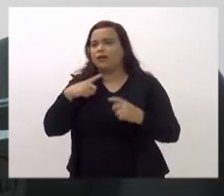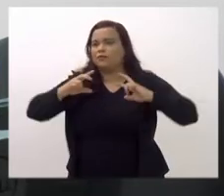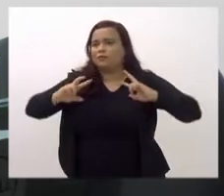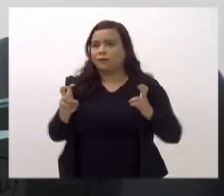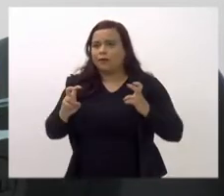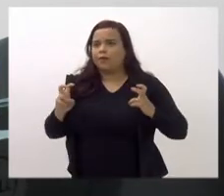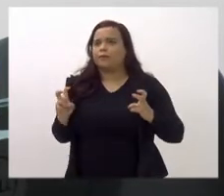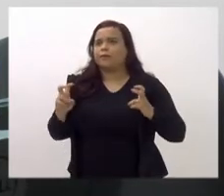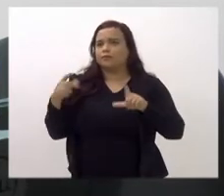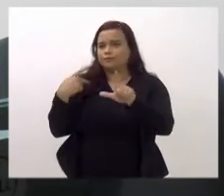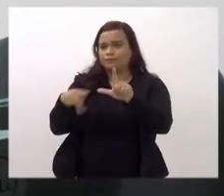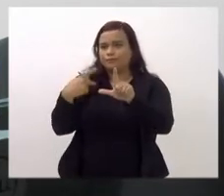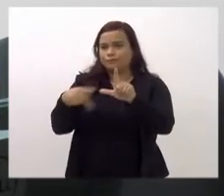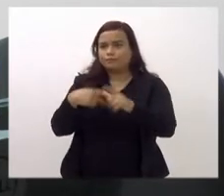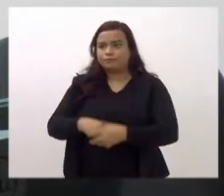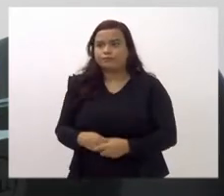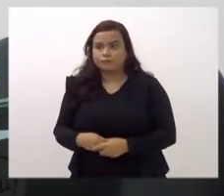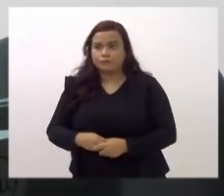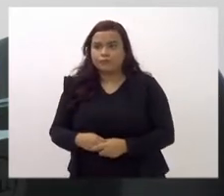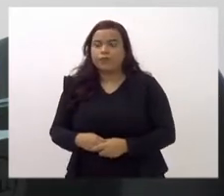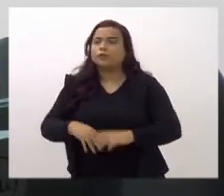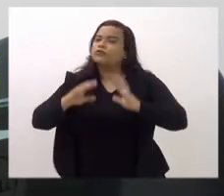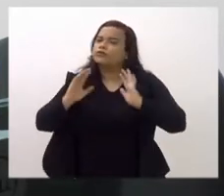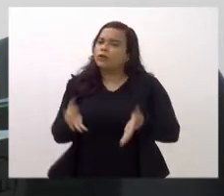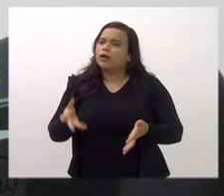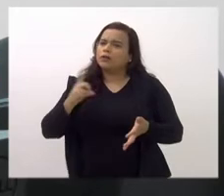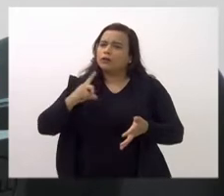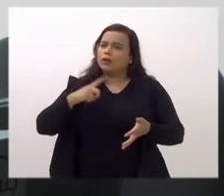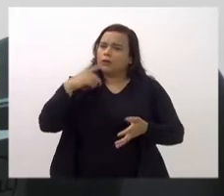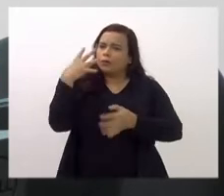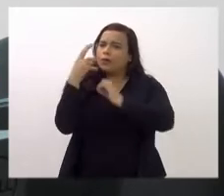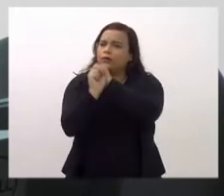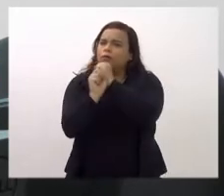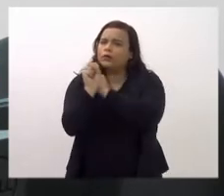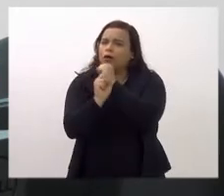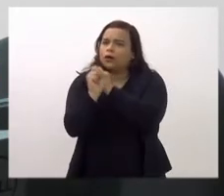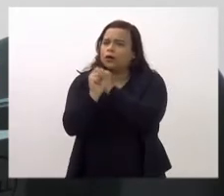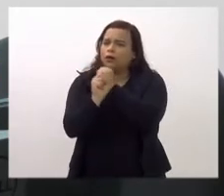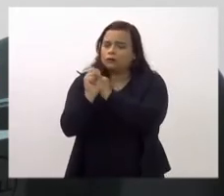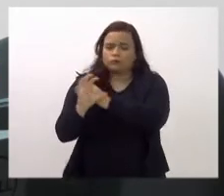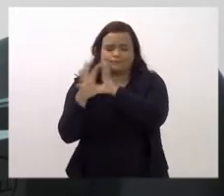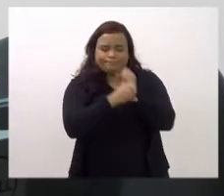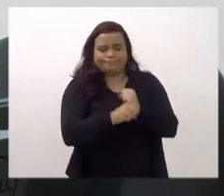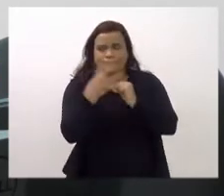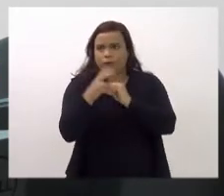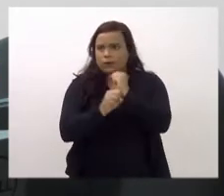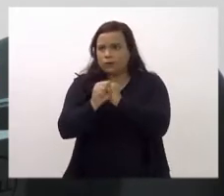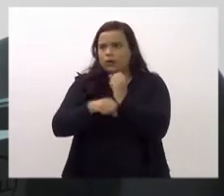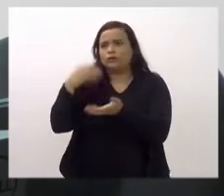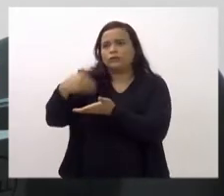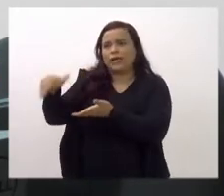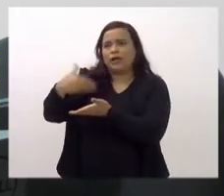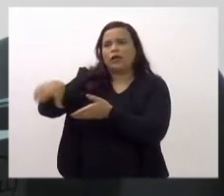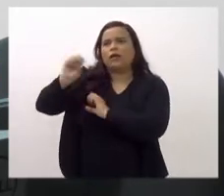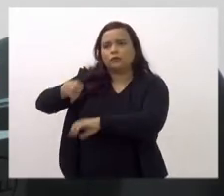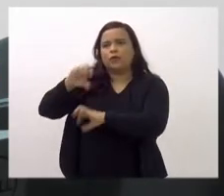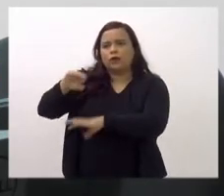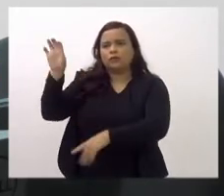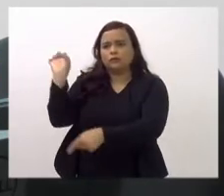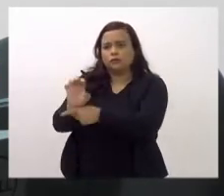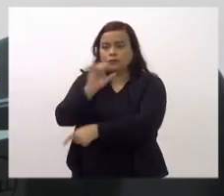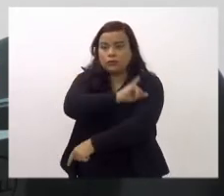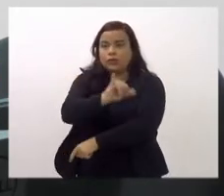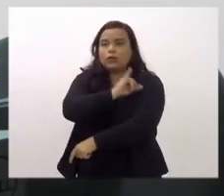ao exercício do passe livre. Já faz cerca de 4 anos que a Secretaria de Estado de Educação suspendeu o passe